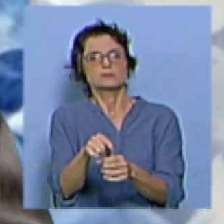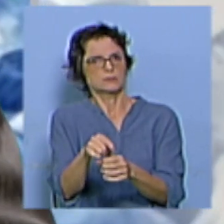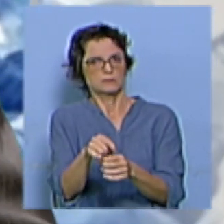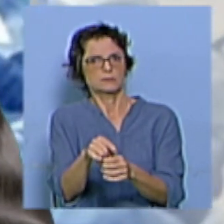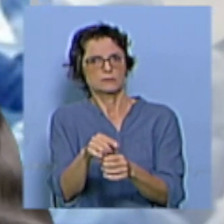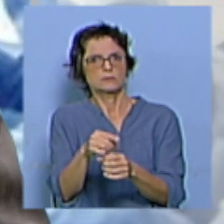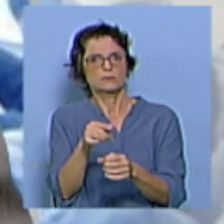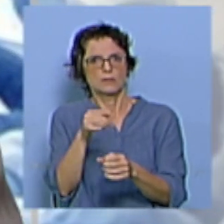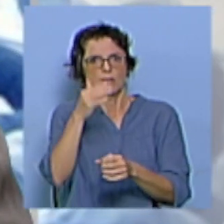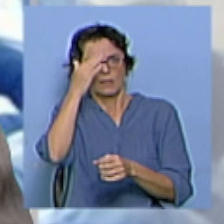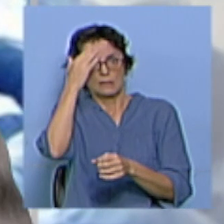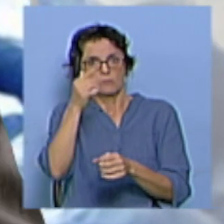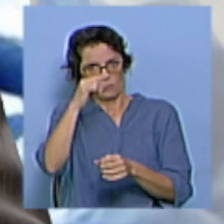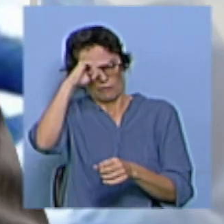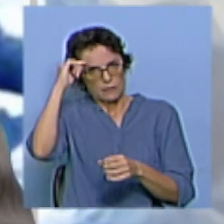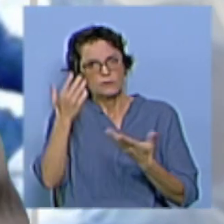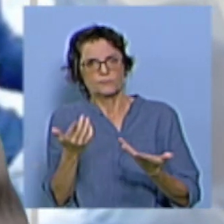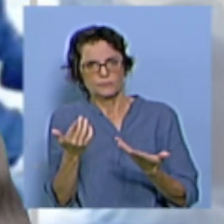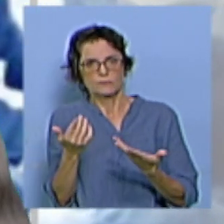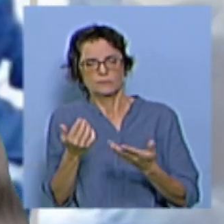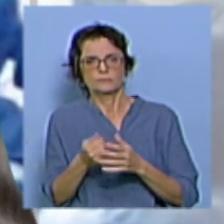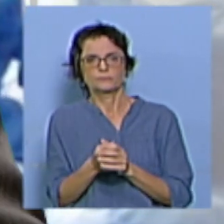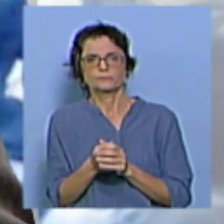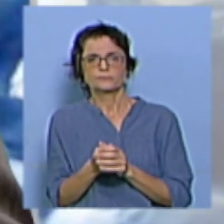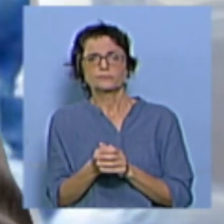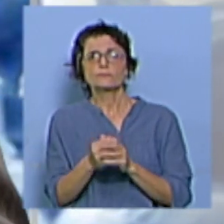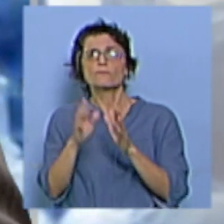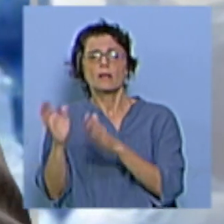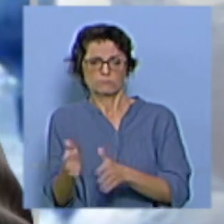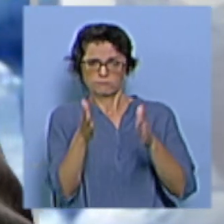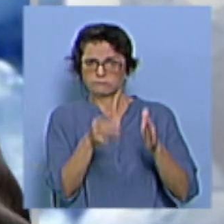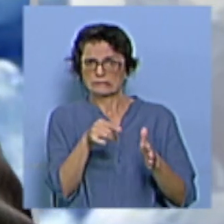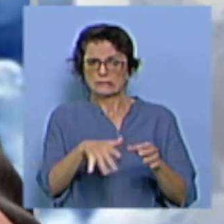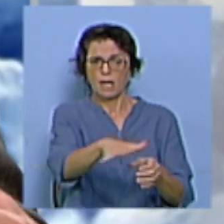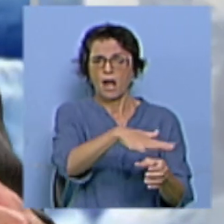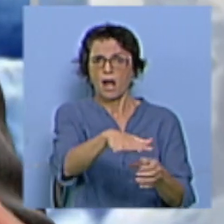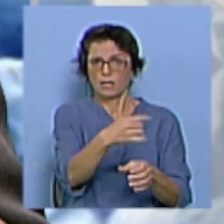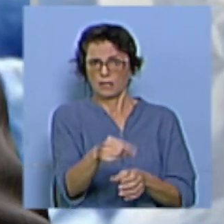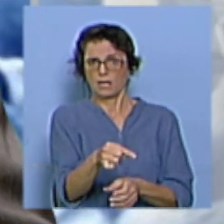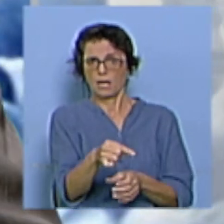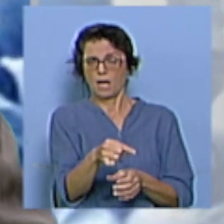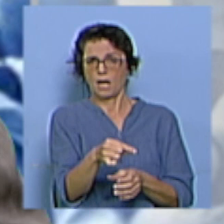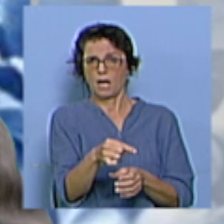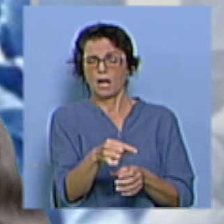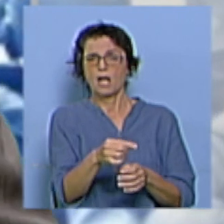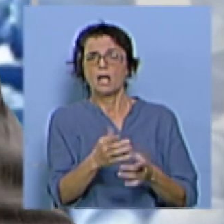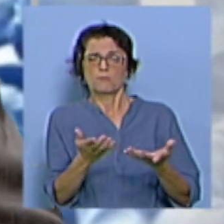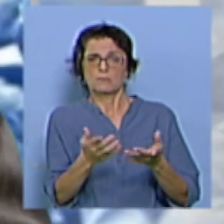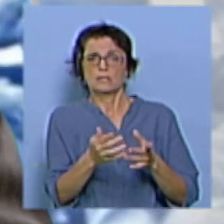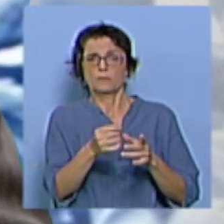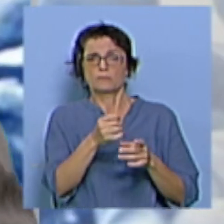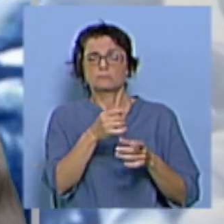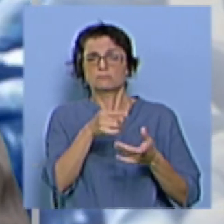conhecido de que é assim. Por outro lado, também há áreas, tanto terrestres como marítimas e